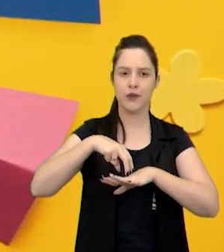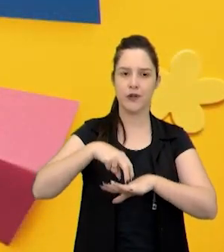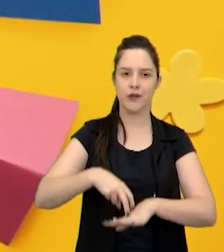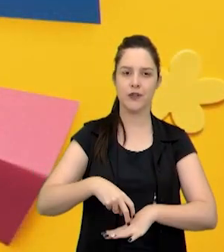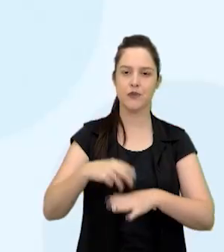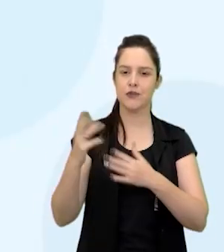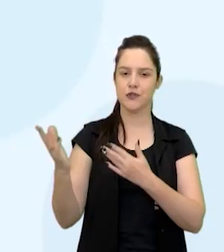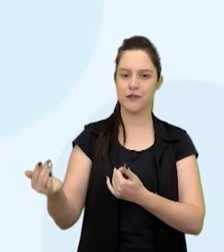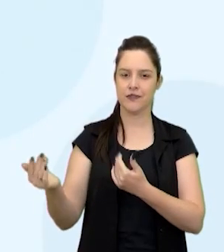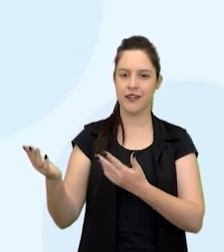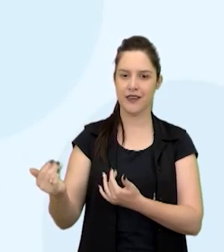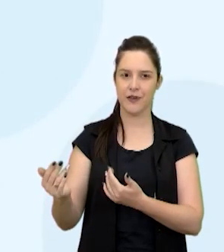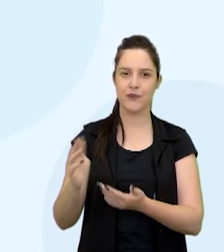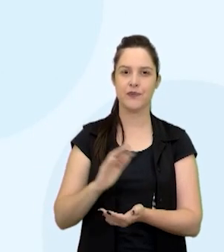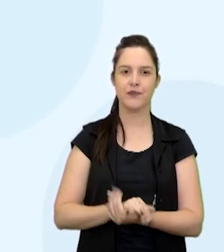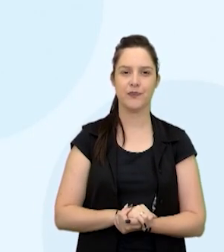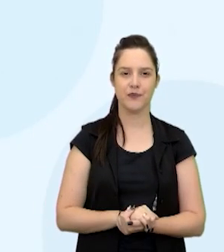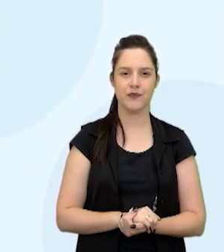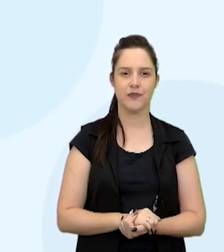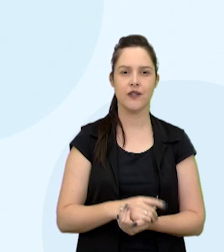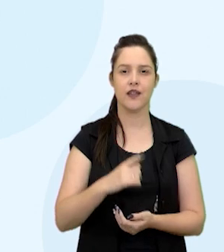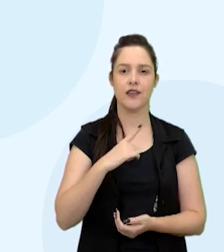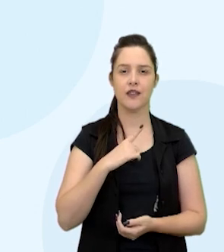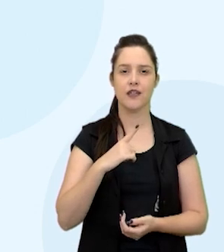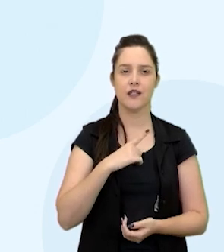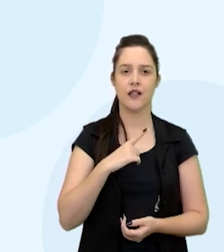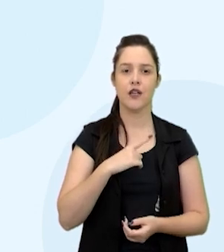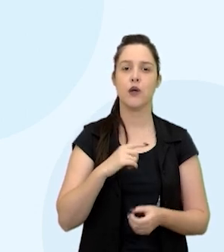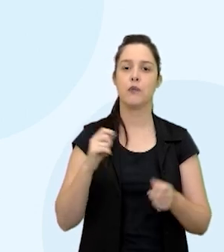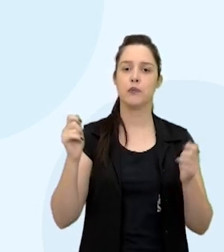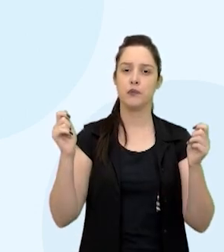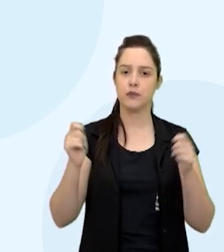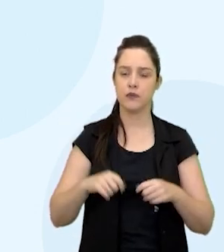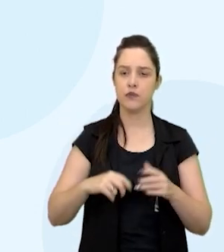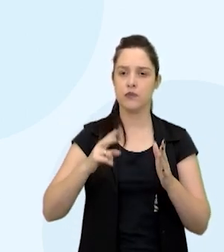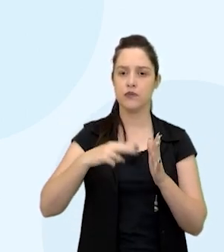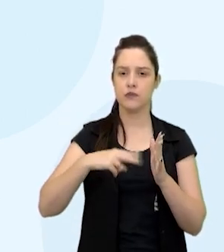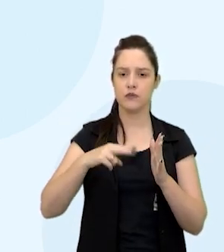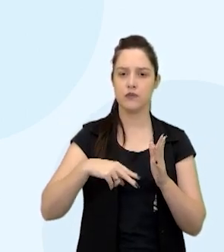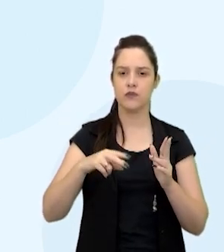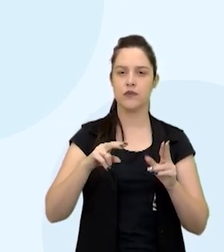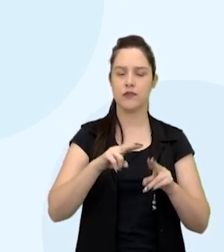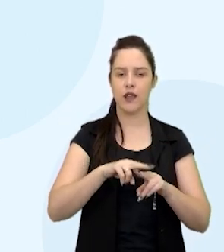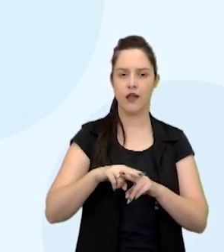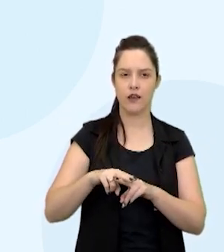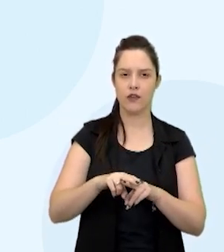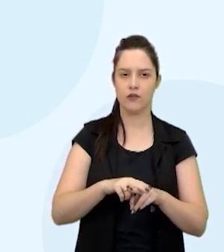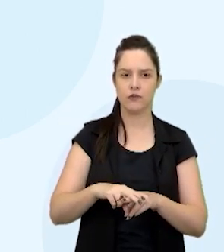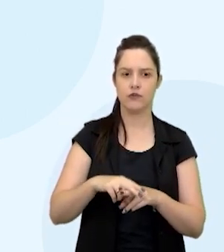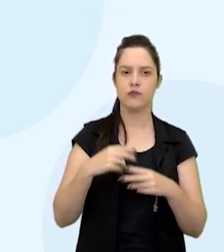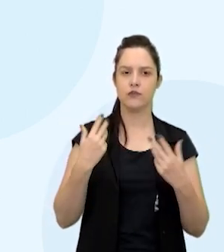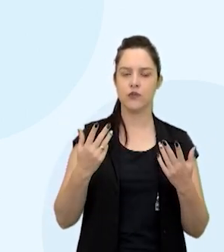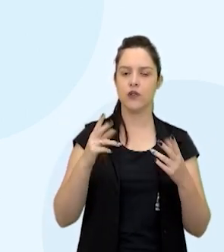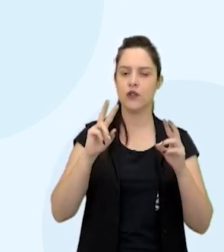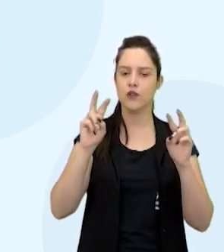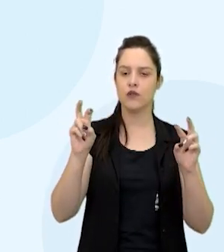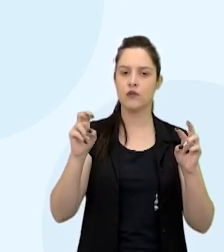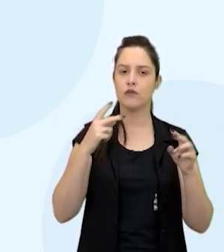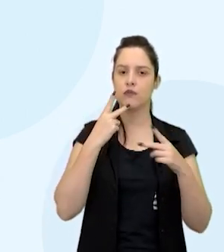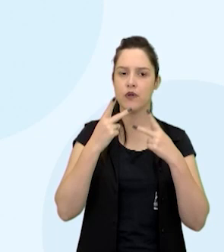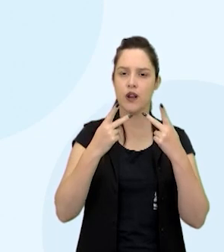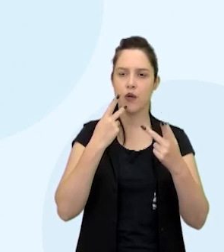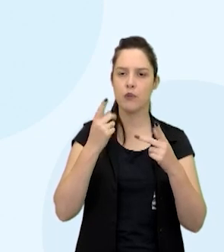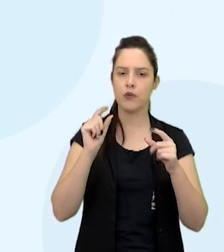com vocês, pessoal. Nós temos aí possibilidades de leitura nas redes. E a gente vai falar um pouquinho sobre a linguagem